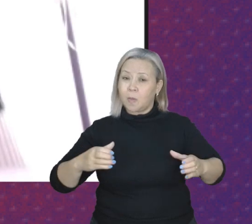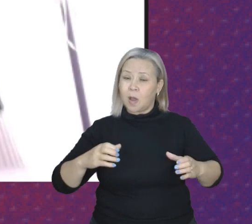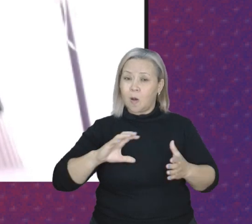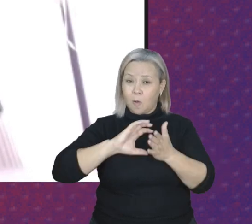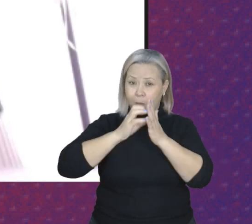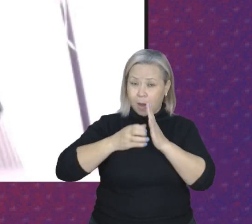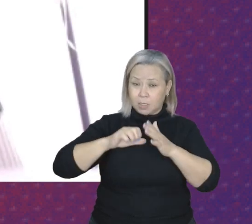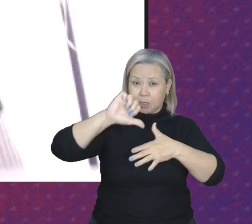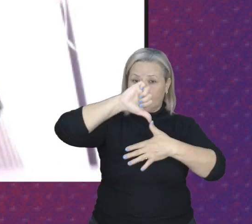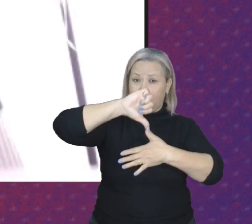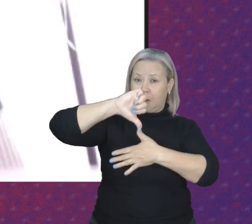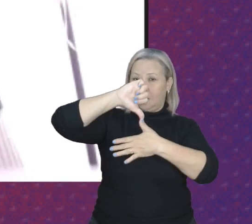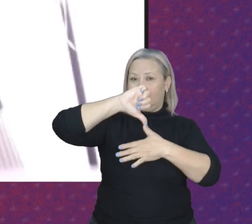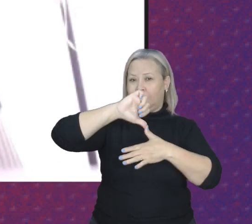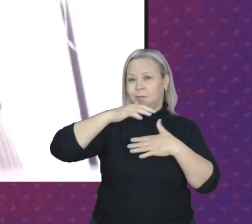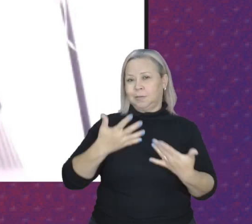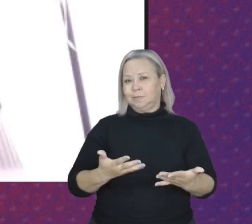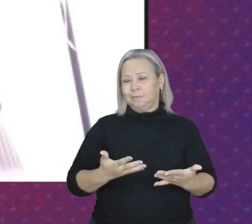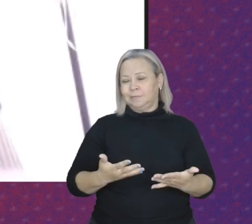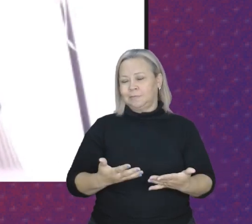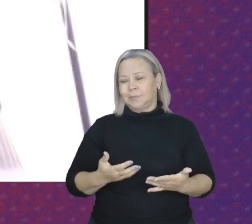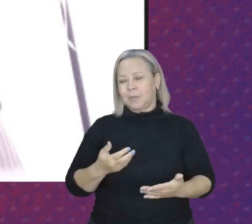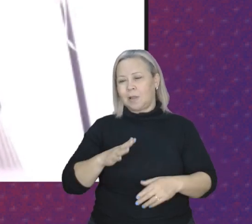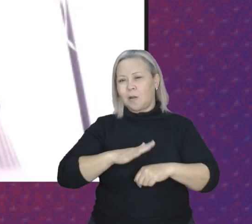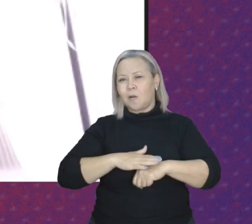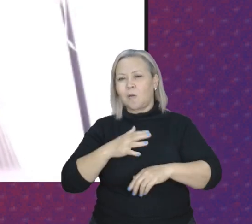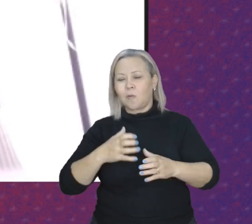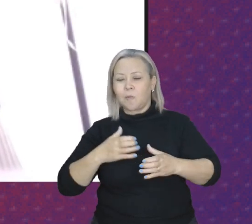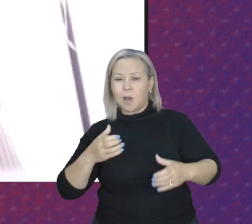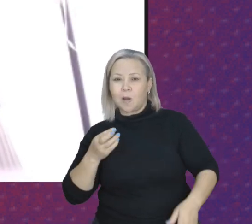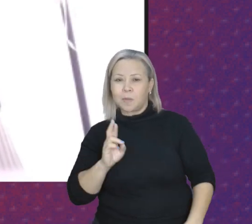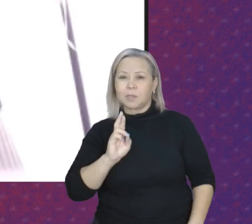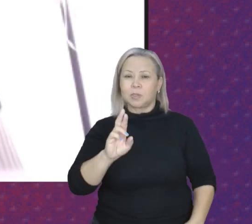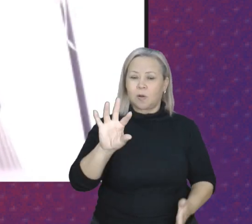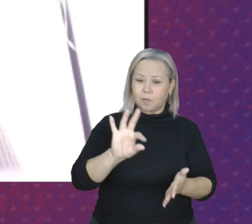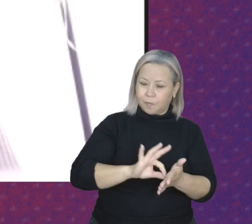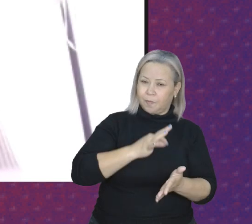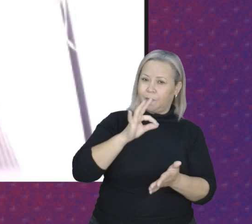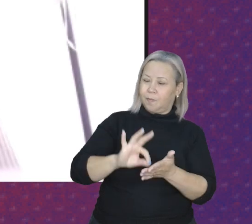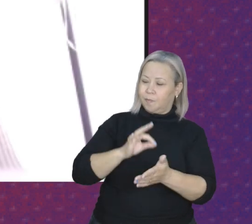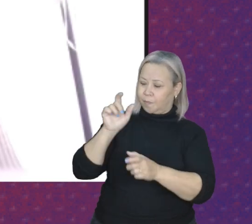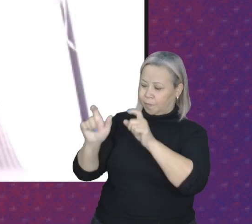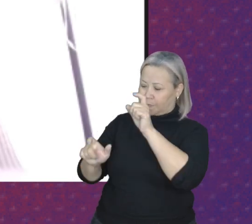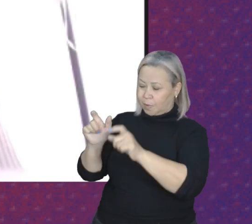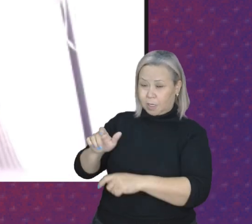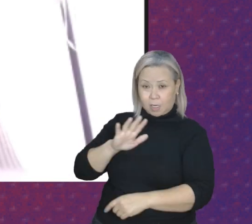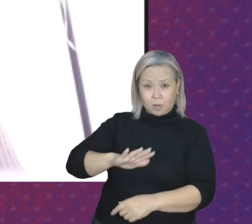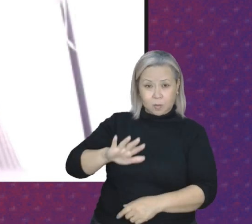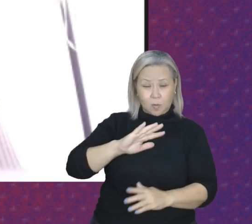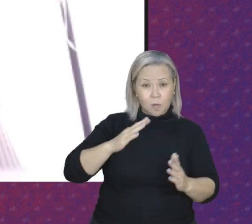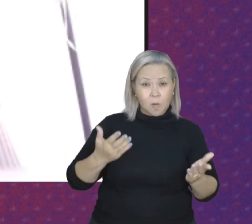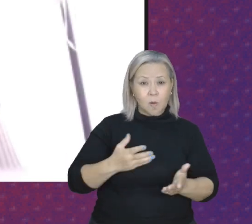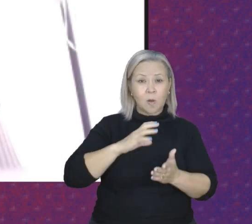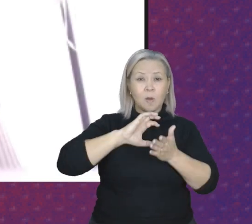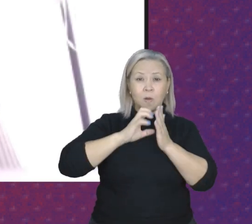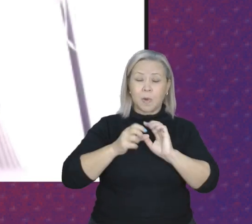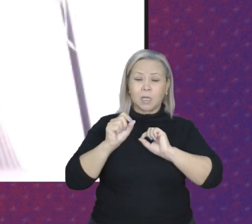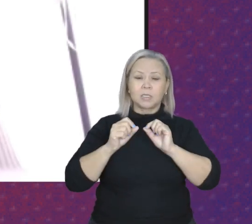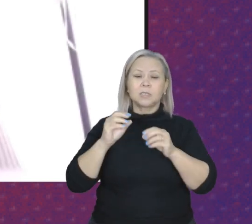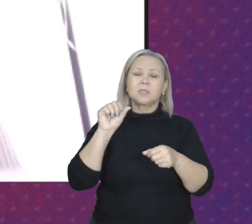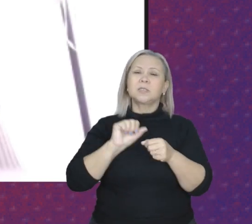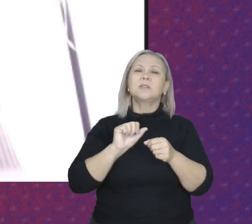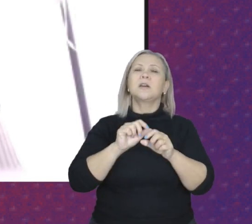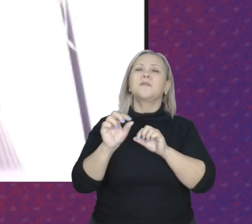Latina, então com maior representação de filiados, filiadas e filiados. Hoje é um partido que na sua composição